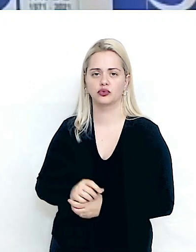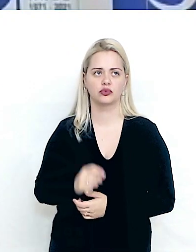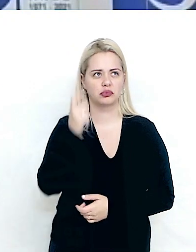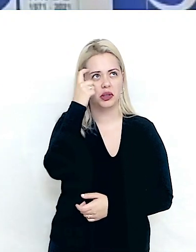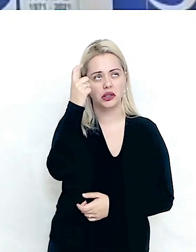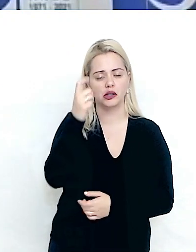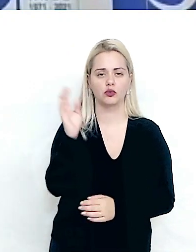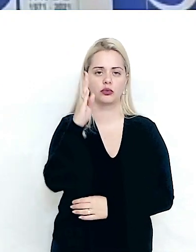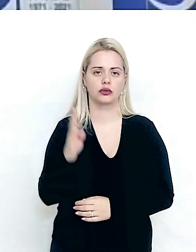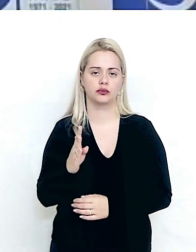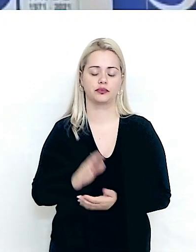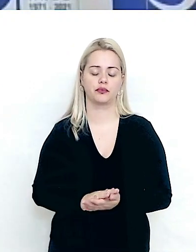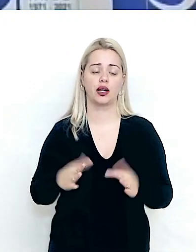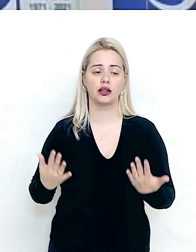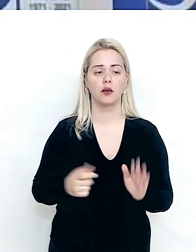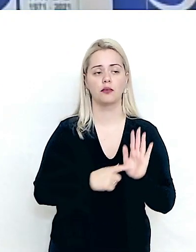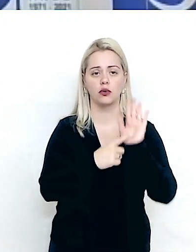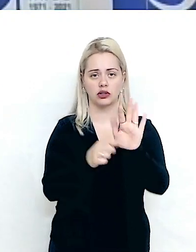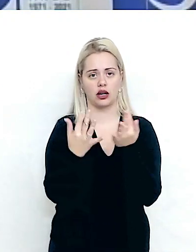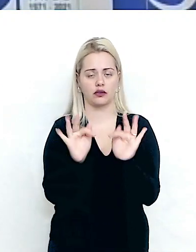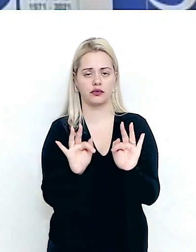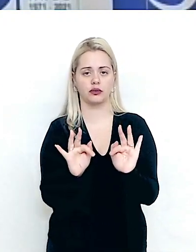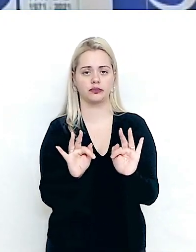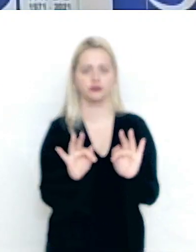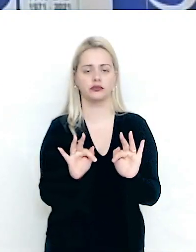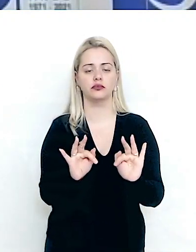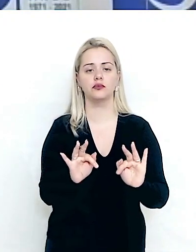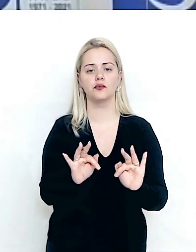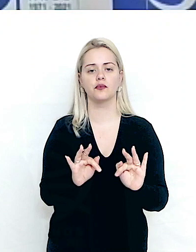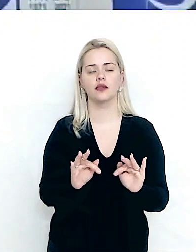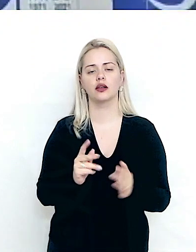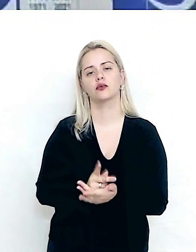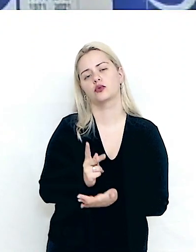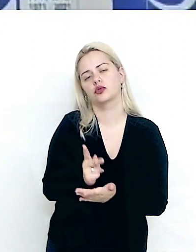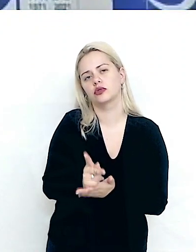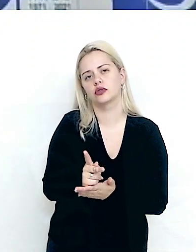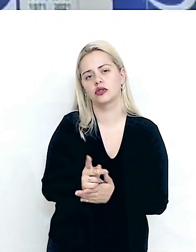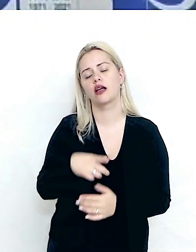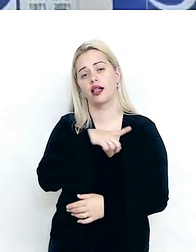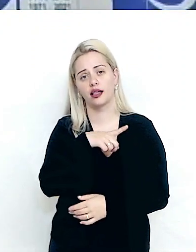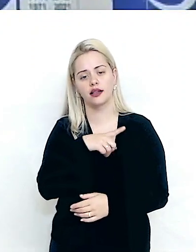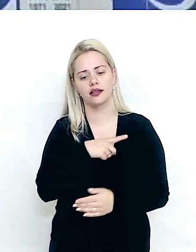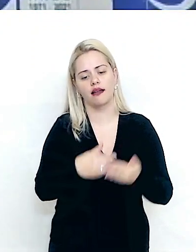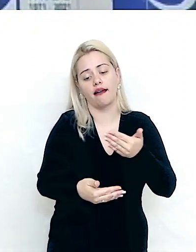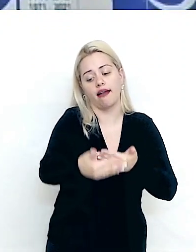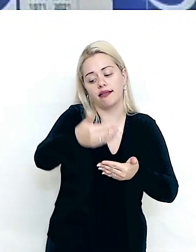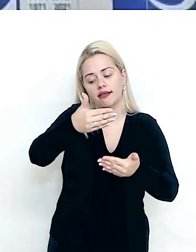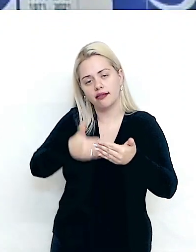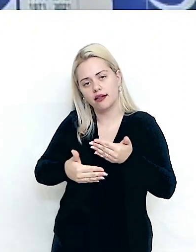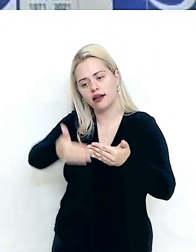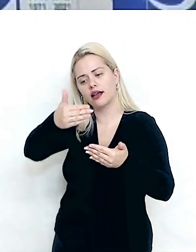Tudo isso para mostrar que, enfim, frequentemente e o que existe por trás de um